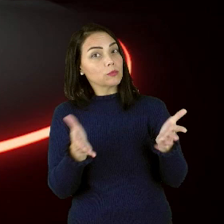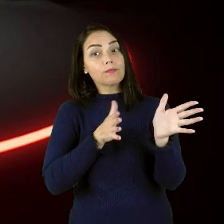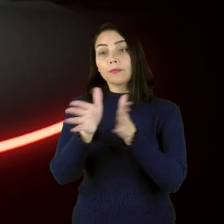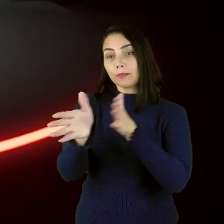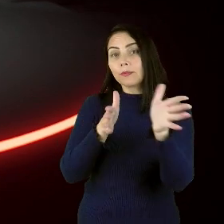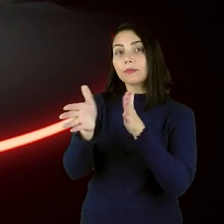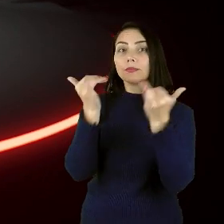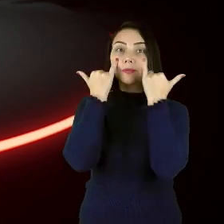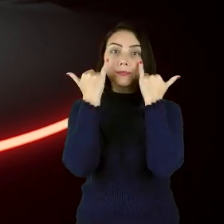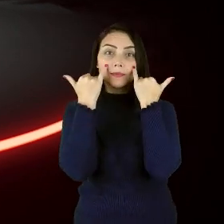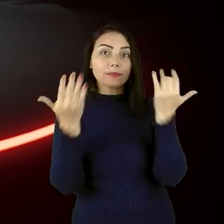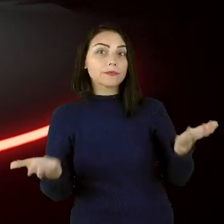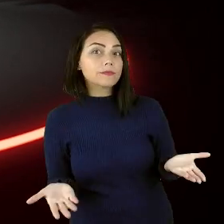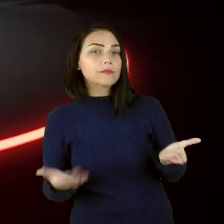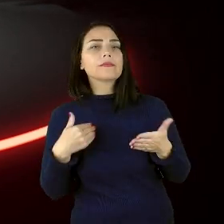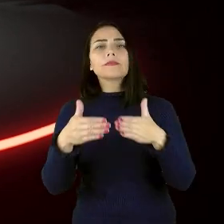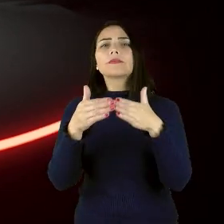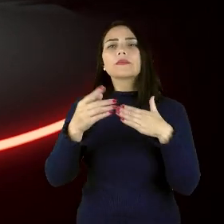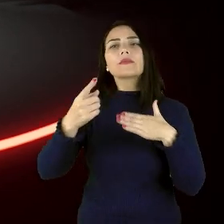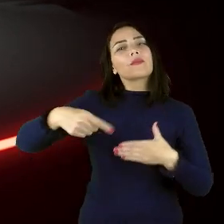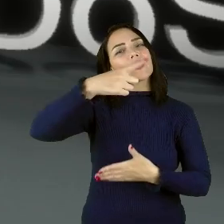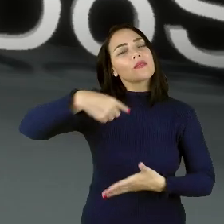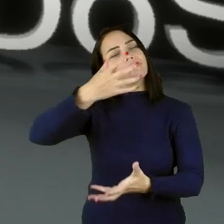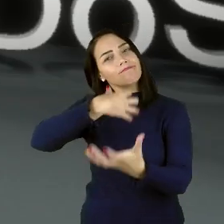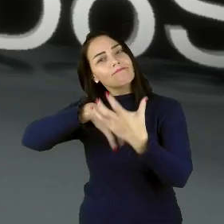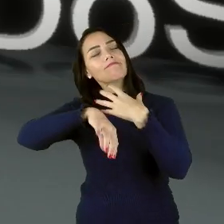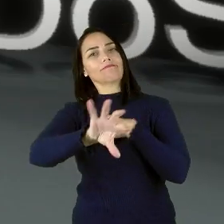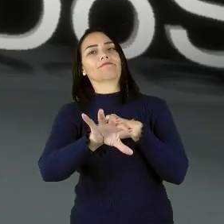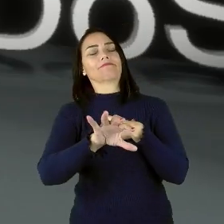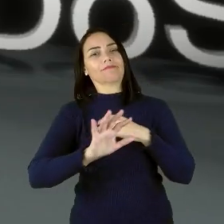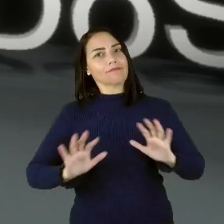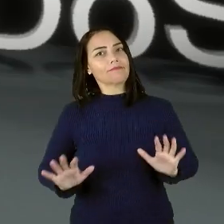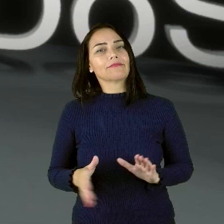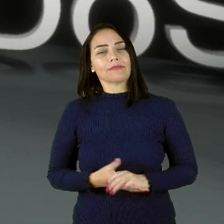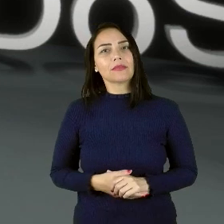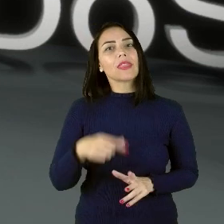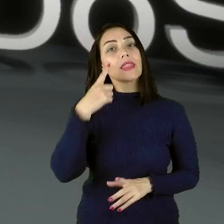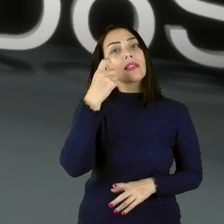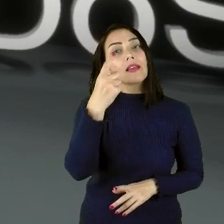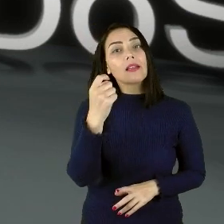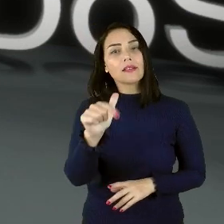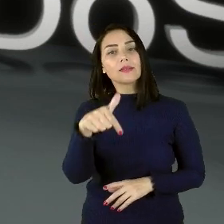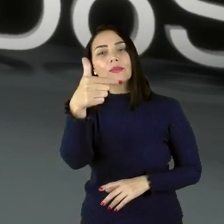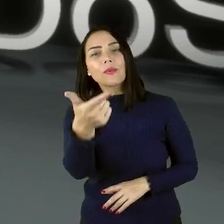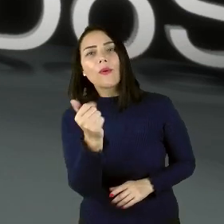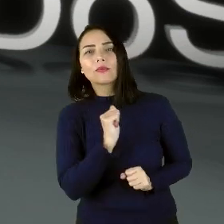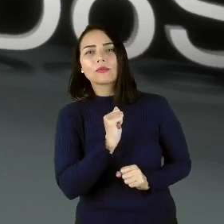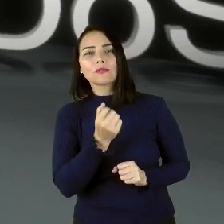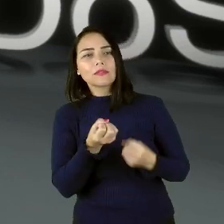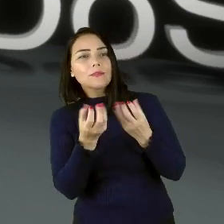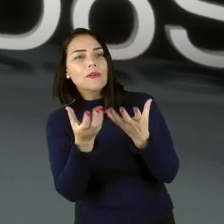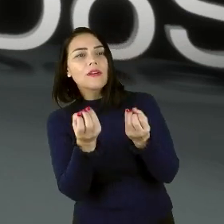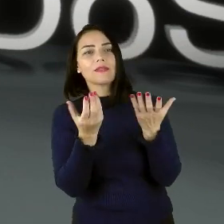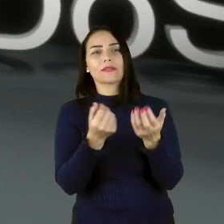informação. O que estou pedindo é, tenhamos empatia, né? Se interesse pelo outro, né? Expondo